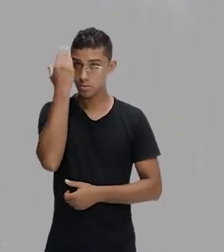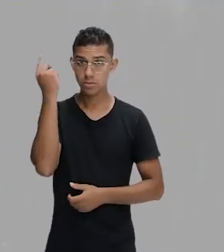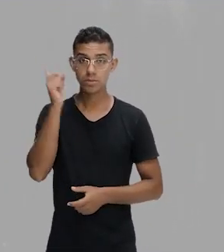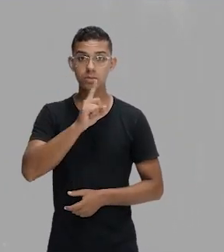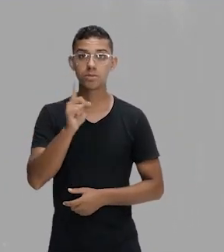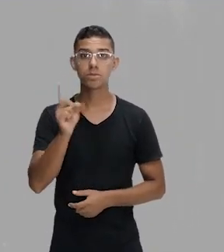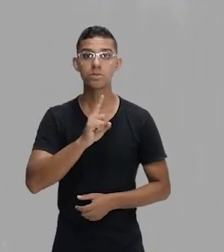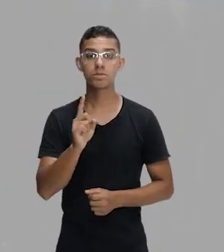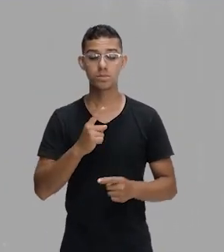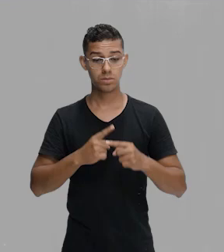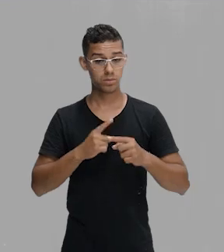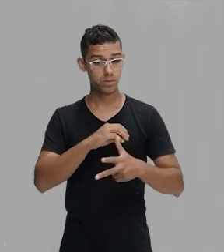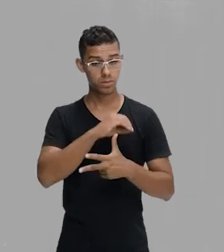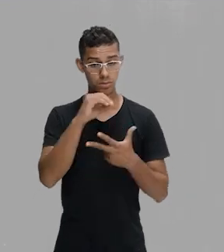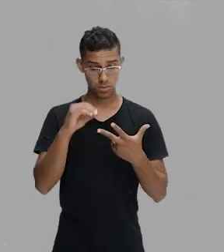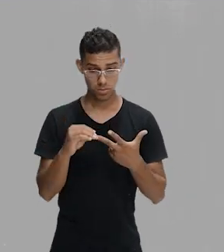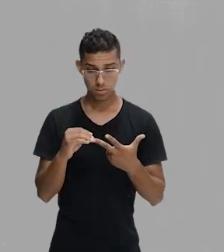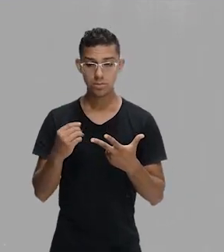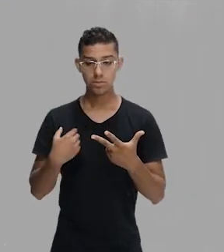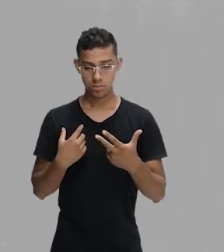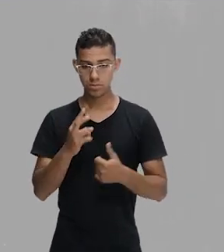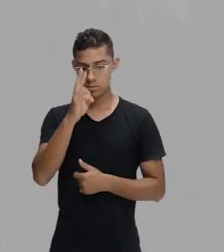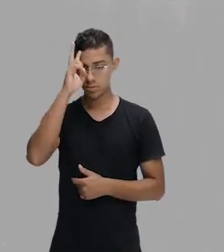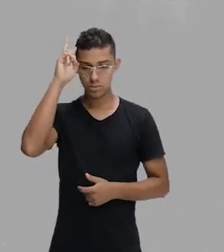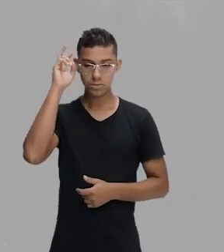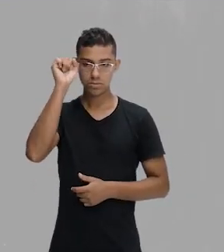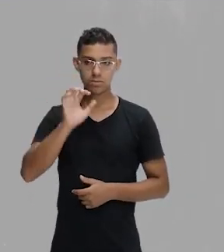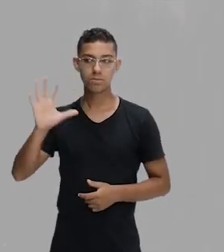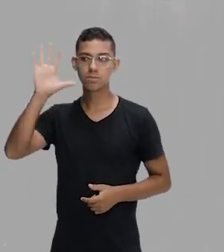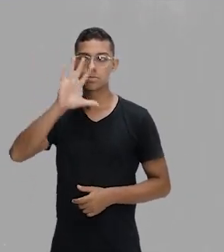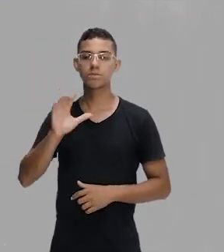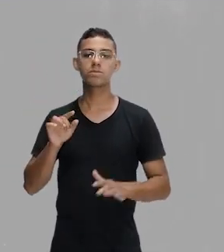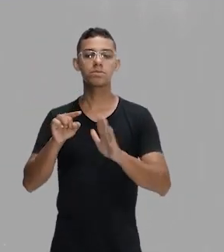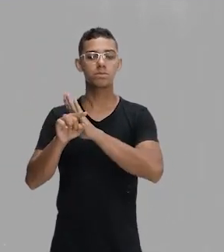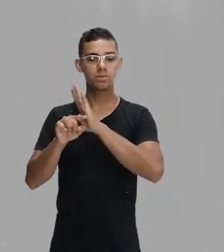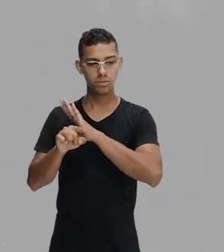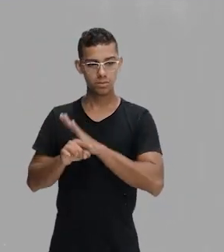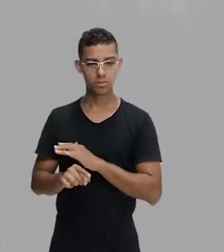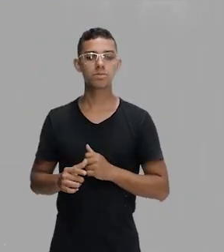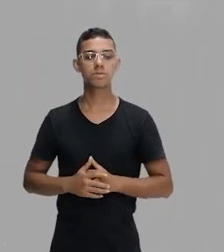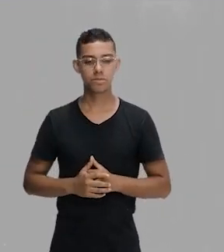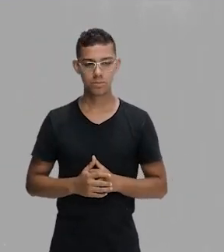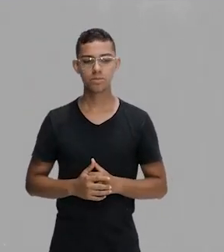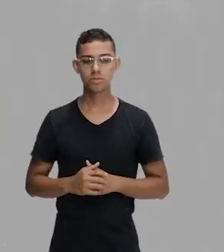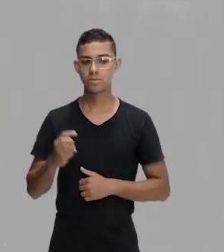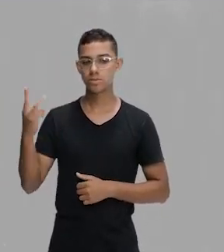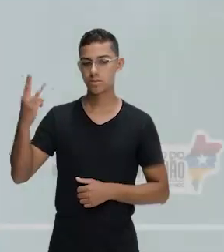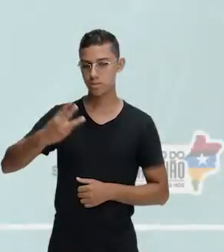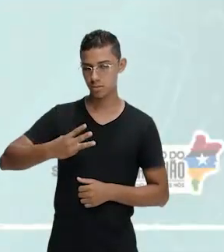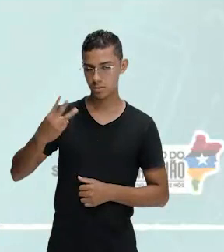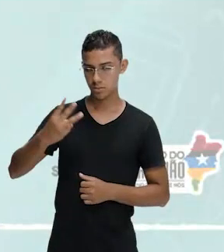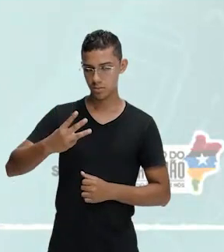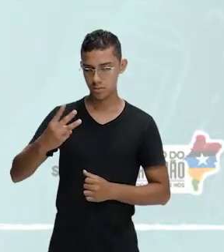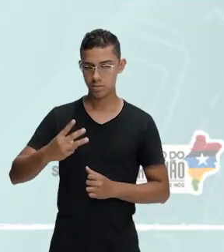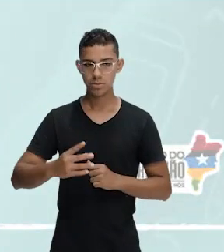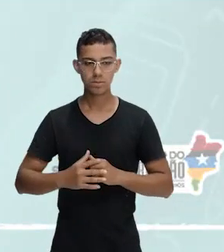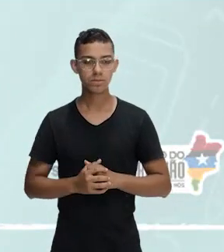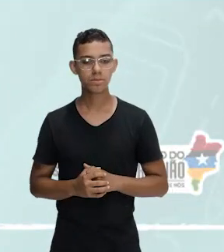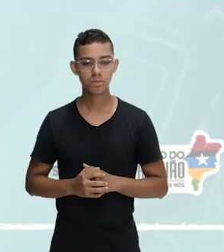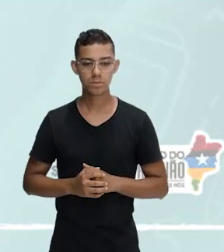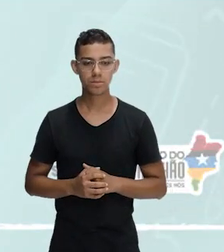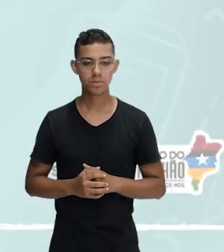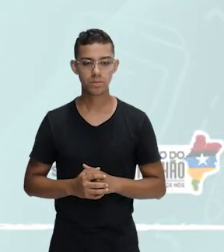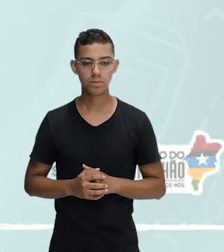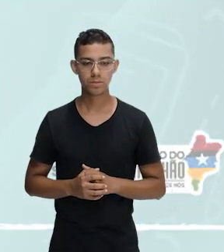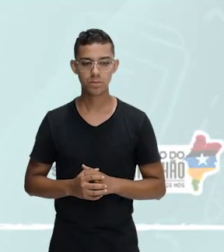disso, porque no Enem, na UEMA, nos vestibulares em geral, isso é muito perguntado. Vamos para a terceira questão.